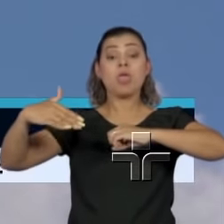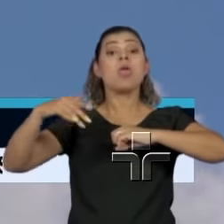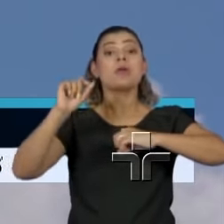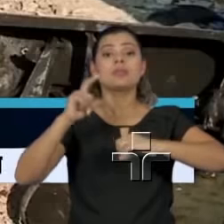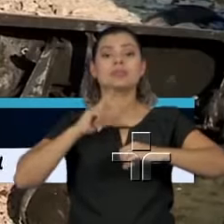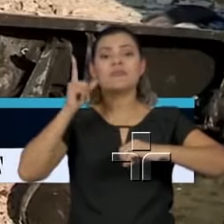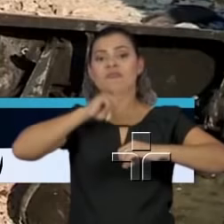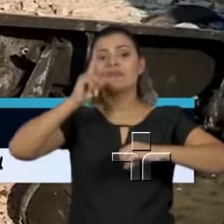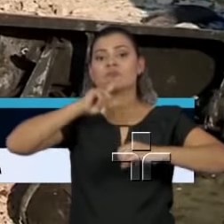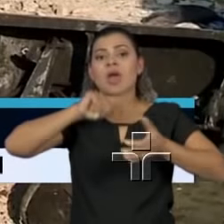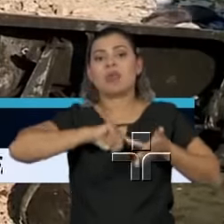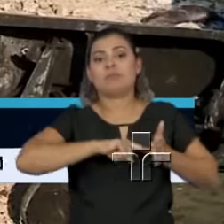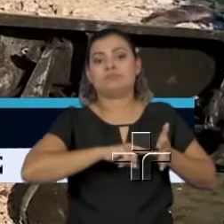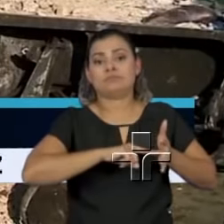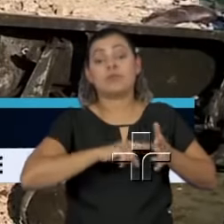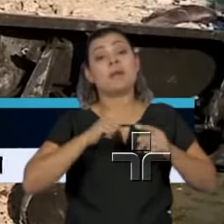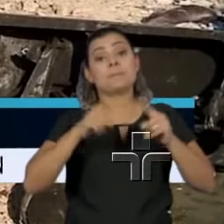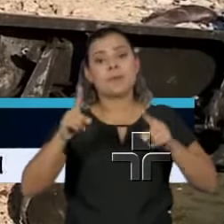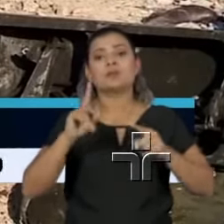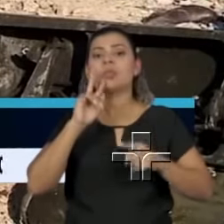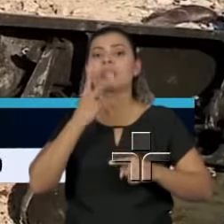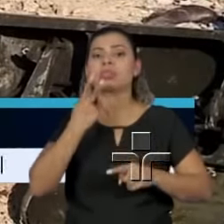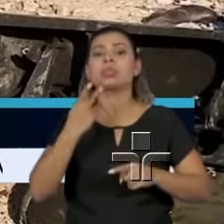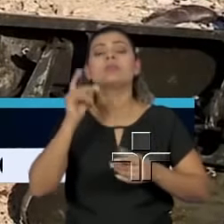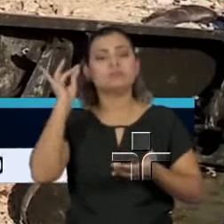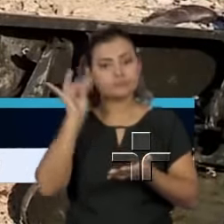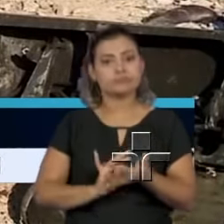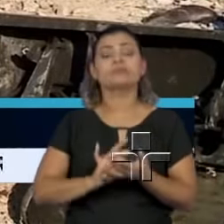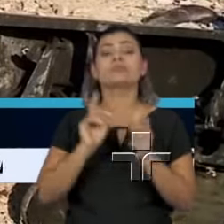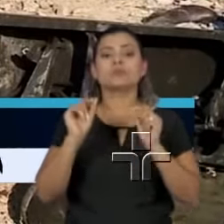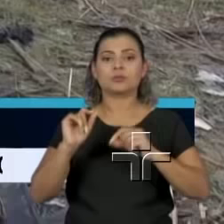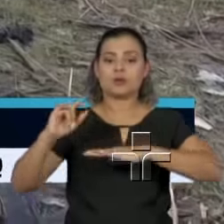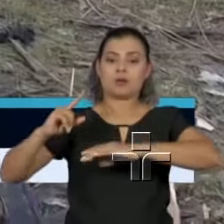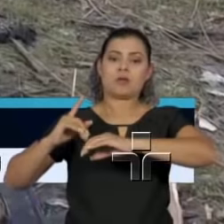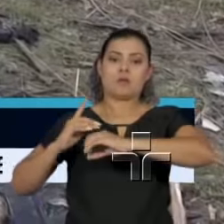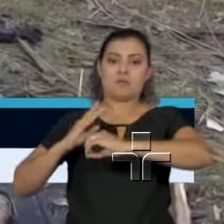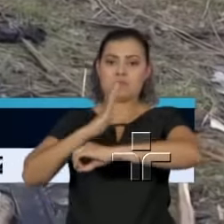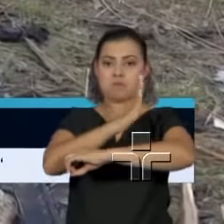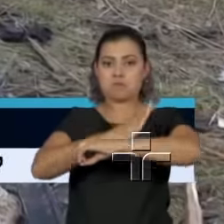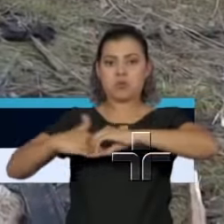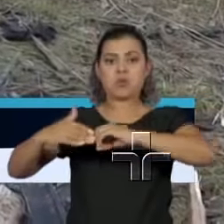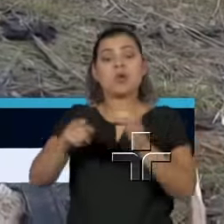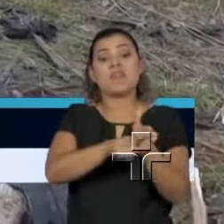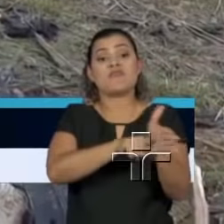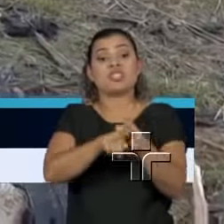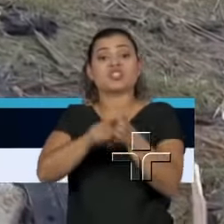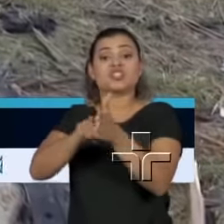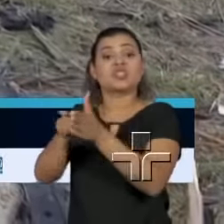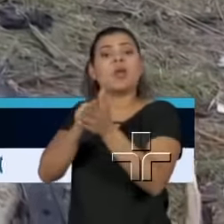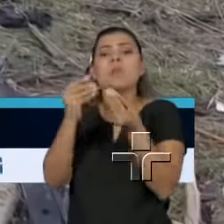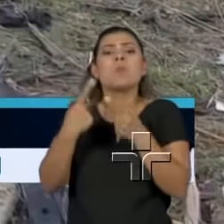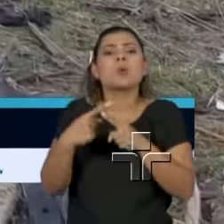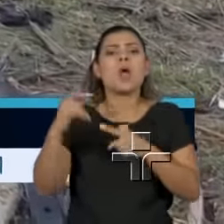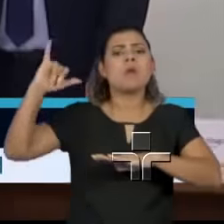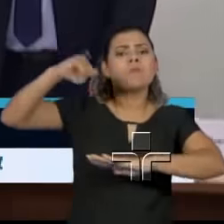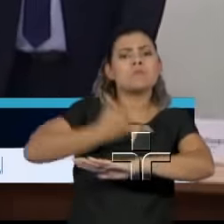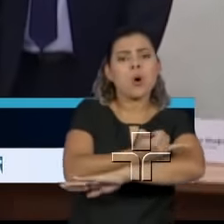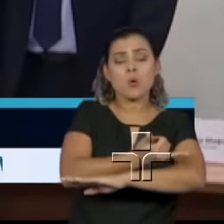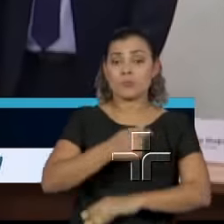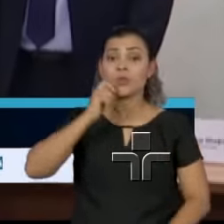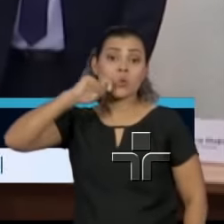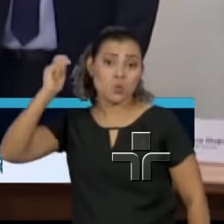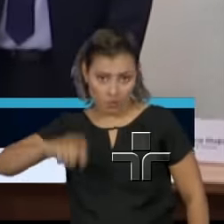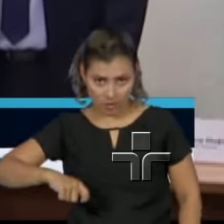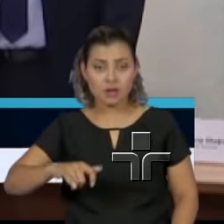falha mecânica, mas voltou atrás e a posição oficial é de que as causas estão sendo investigadas. A Ucrânia